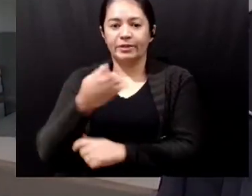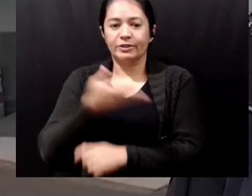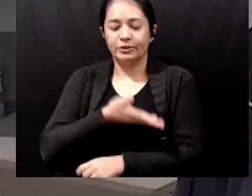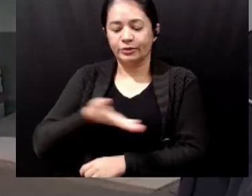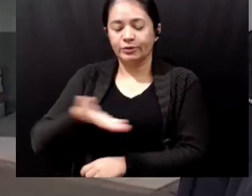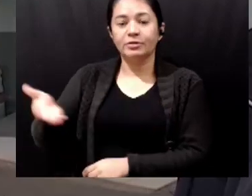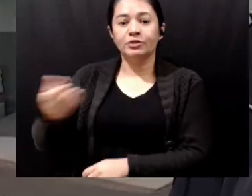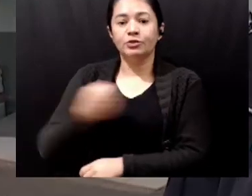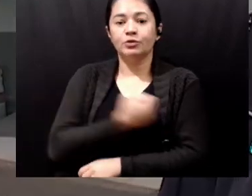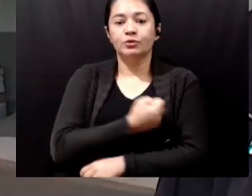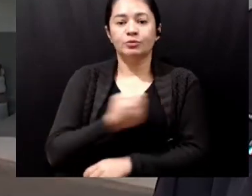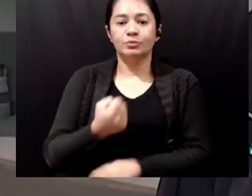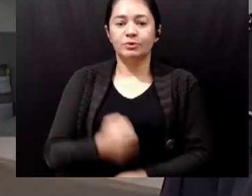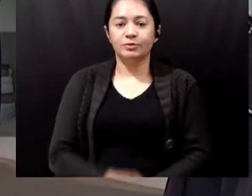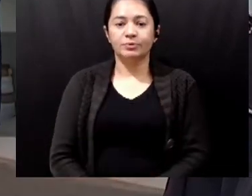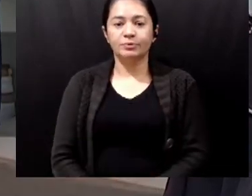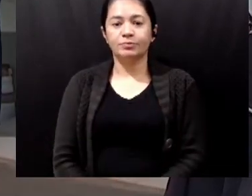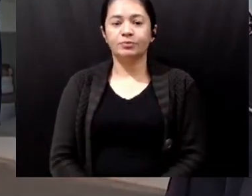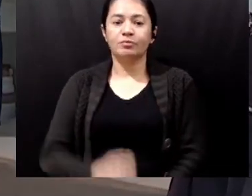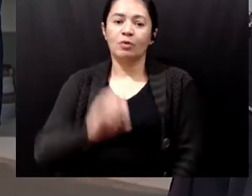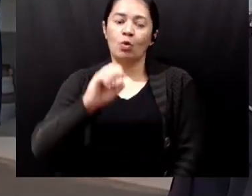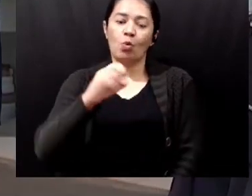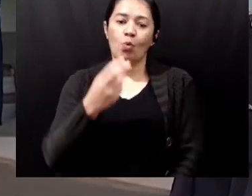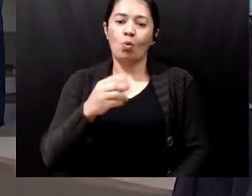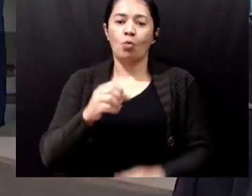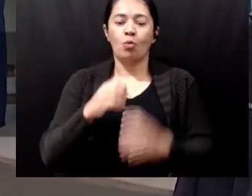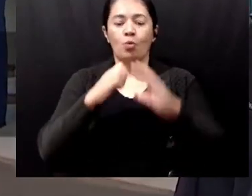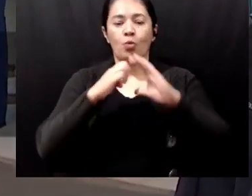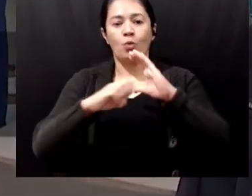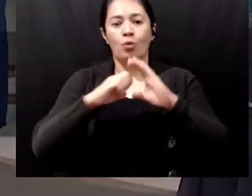vocês, ou pelo e-mail